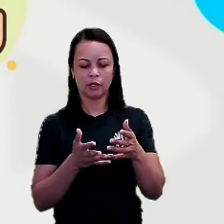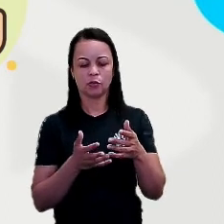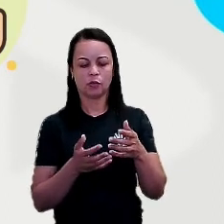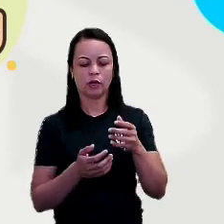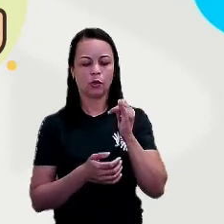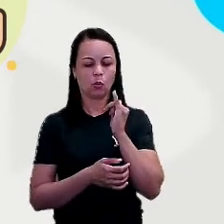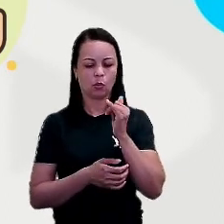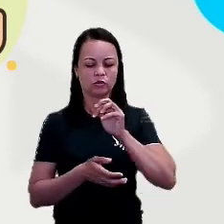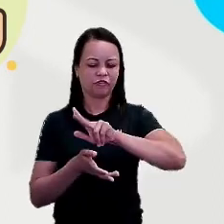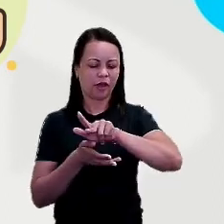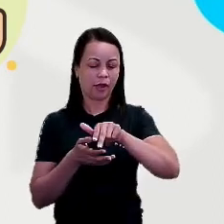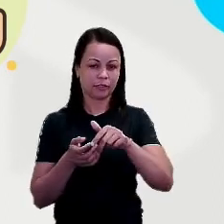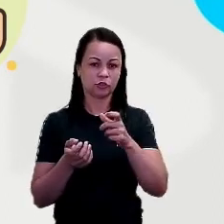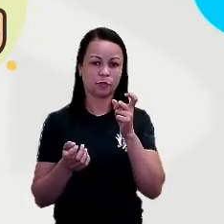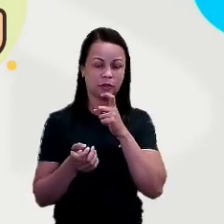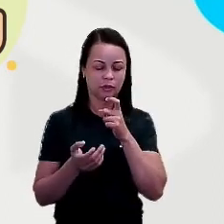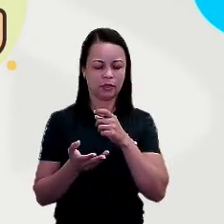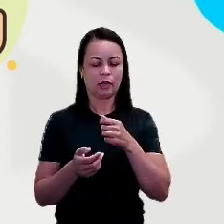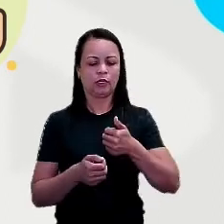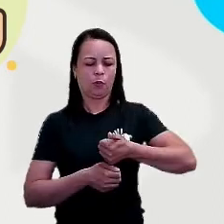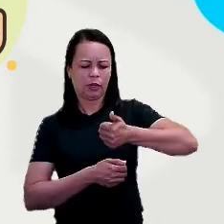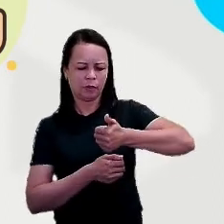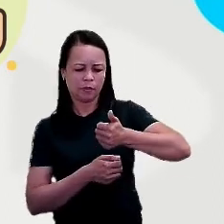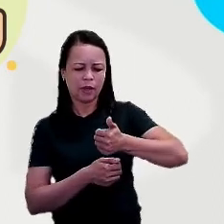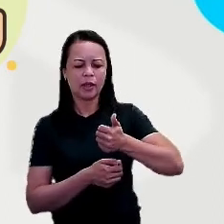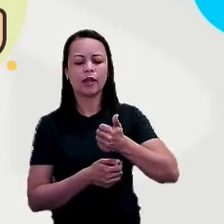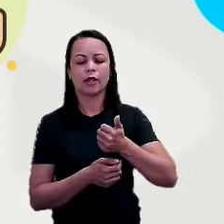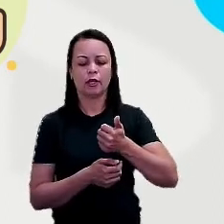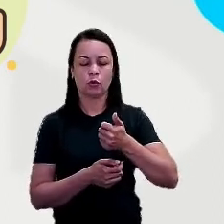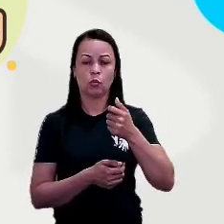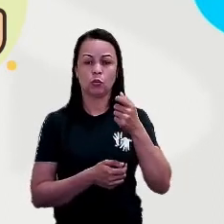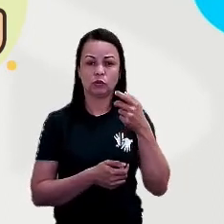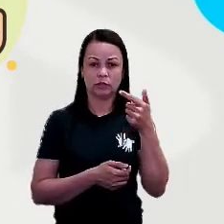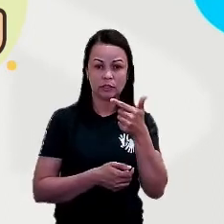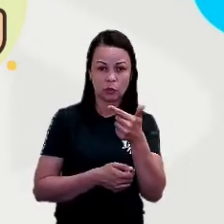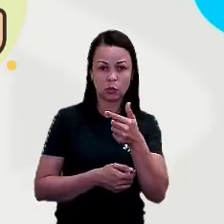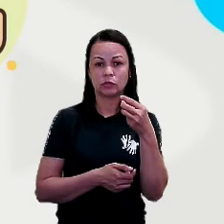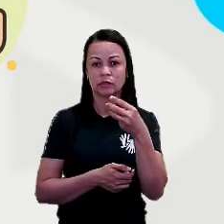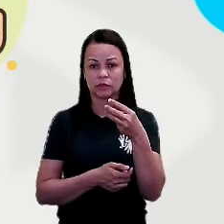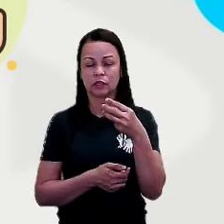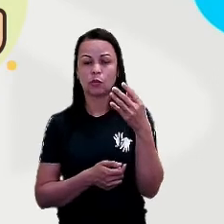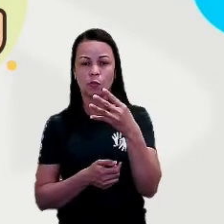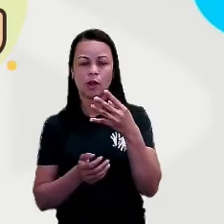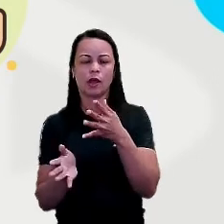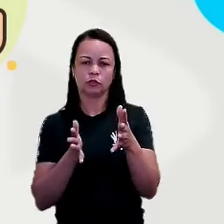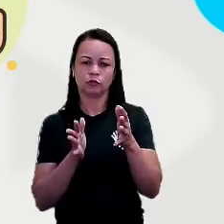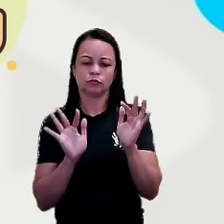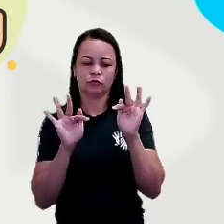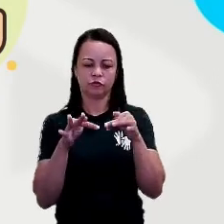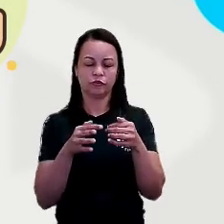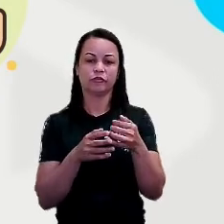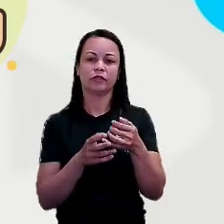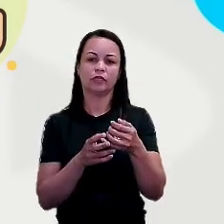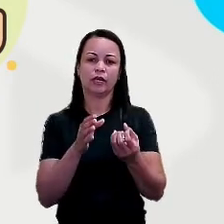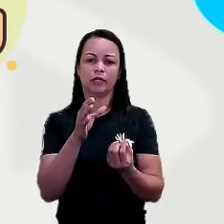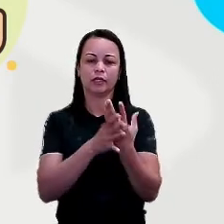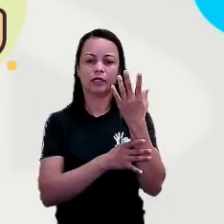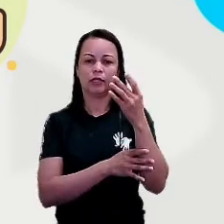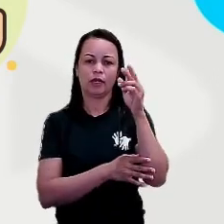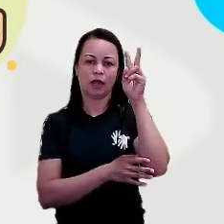sobre o problema, depois ele sofre a consequência do problema e, por fim, ele utiliza essa criação de histórias como uma